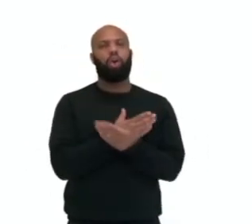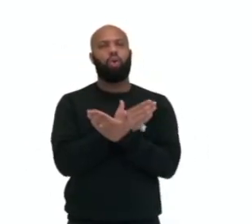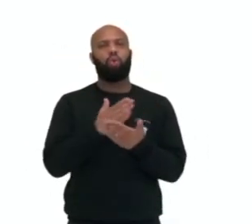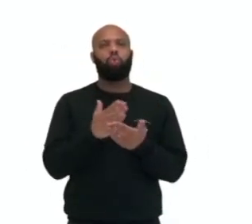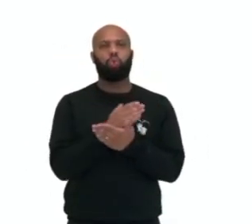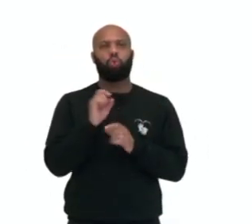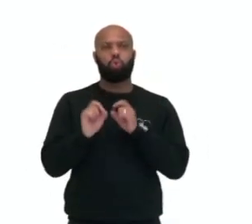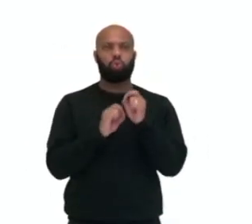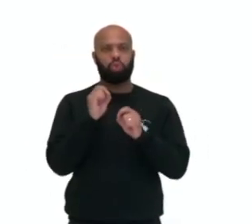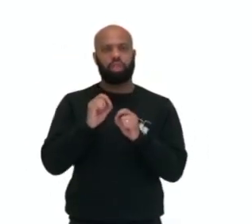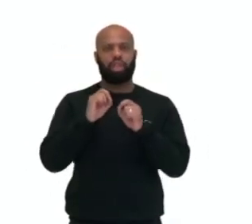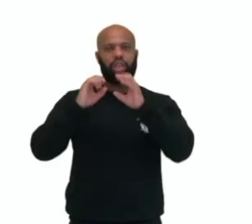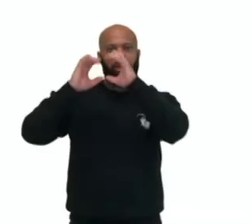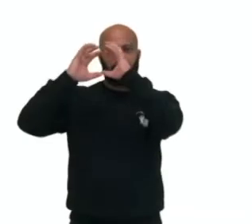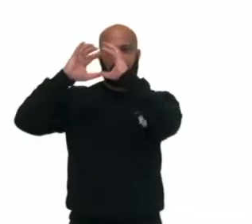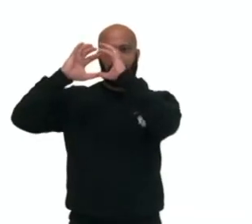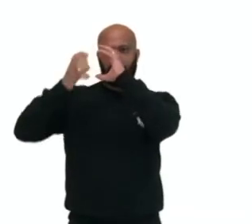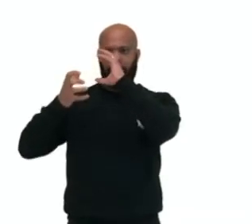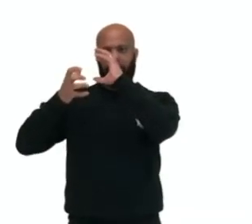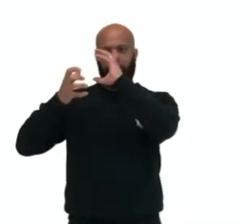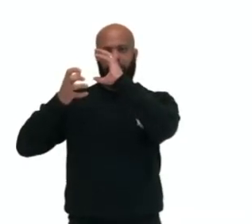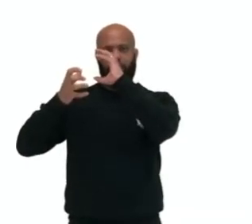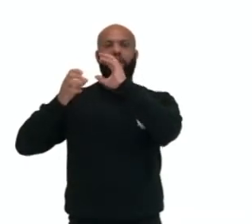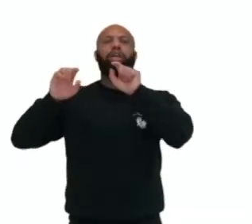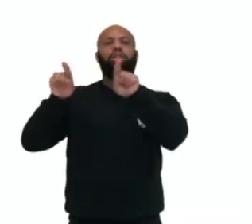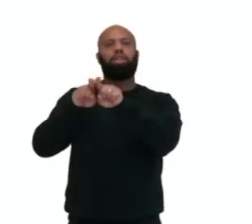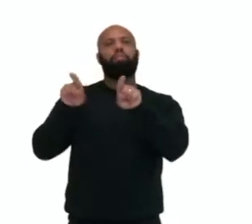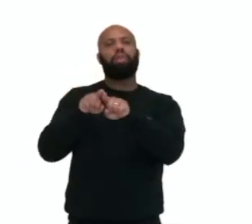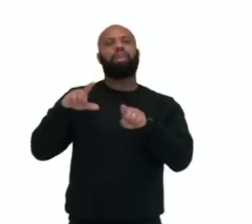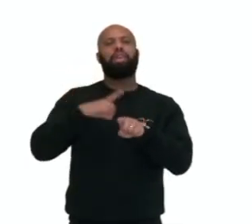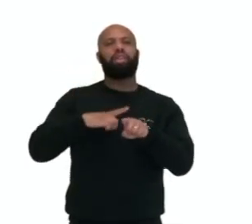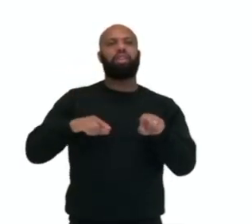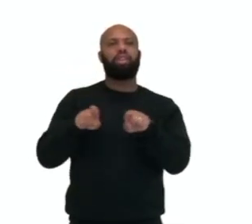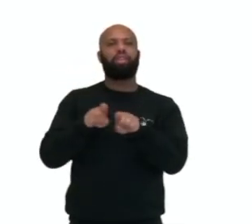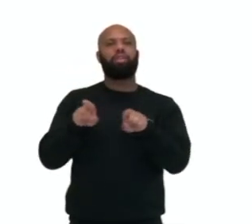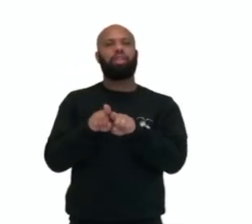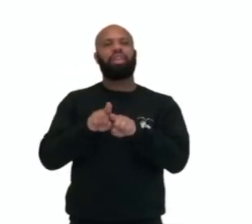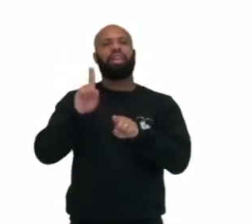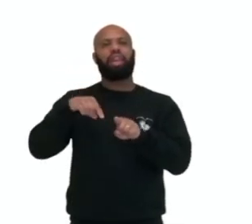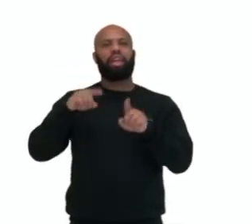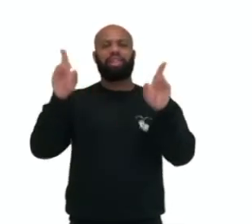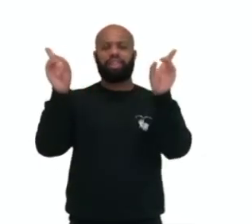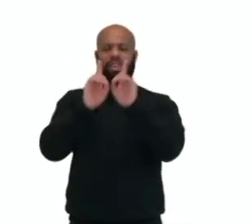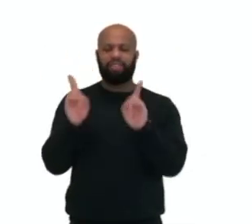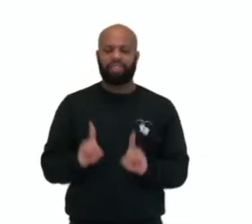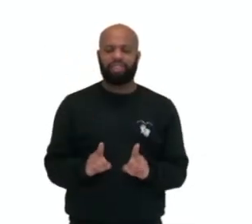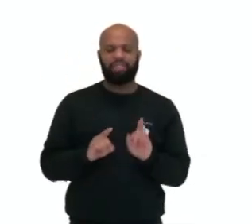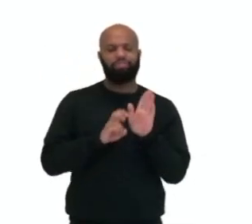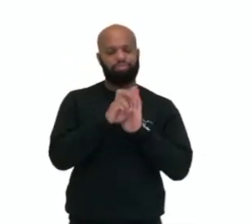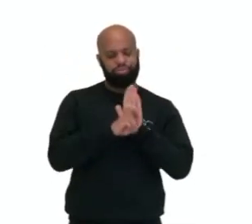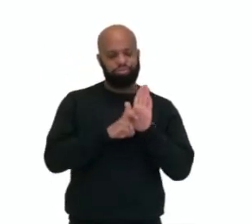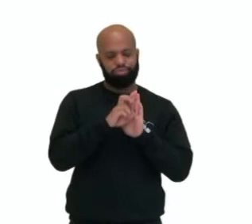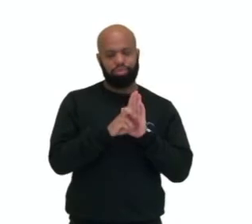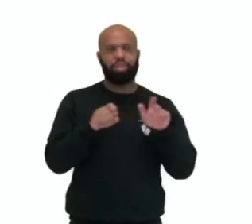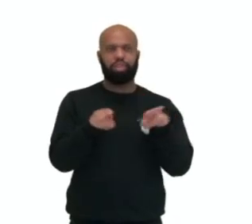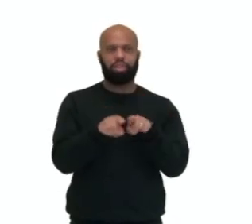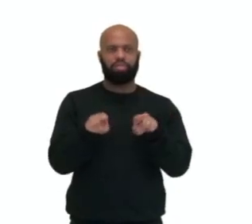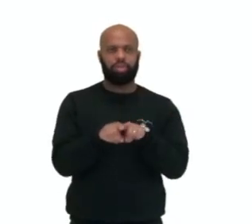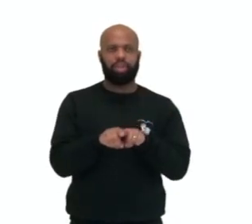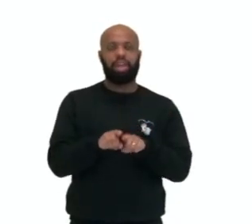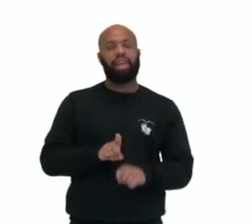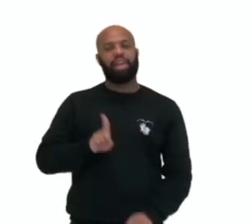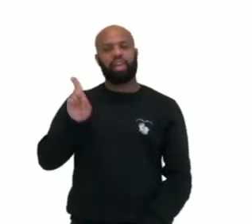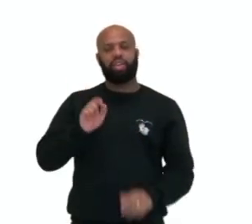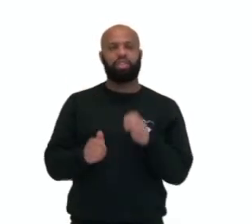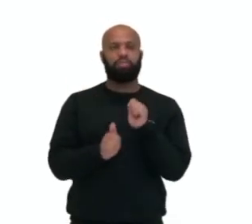cerebral ou deficiências severas, que precisam utilizar inclusive cadeira de rodas. A bocha paralímpica surgiu no Brasil